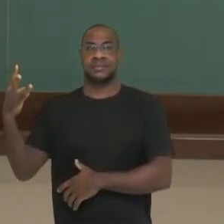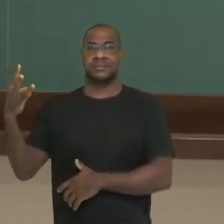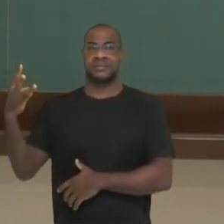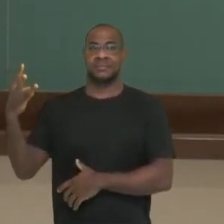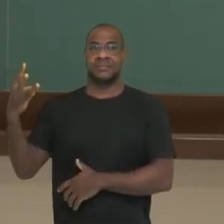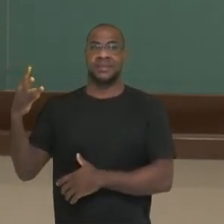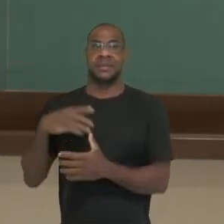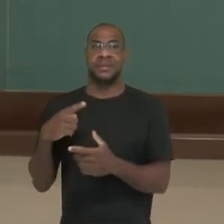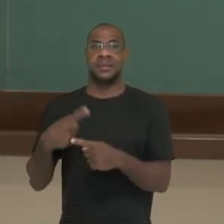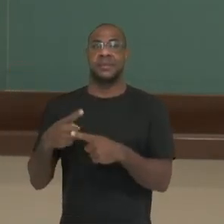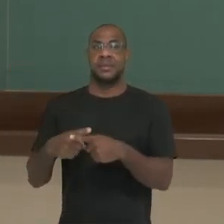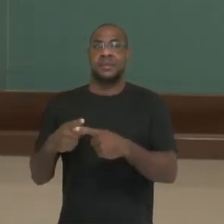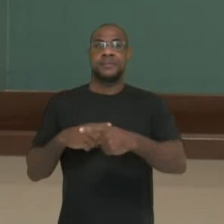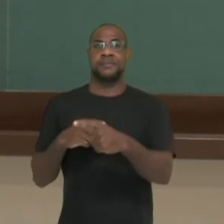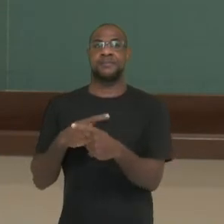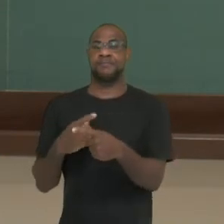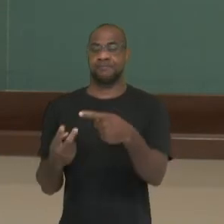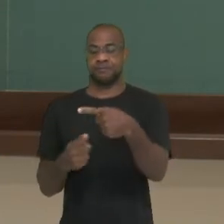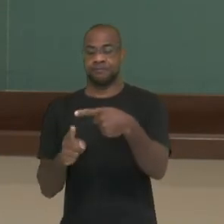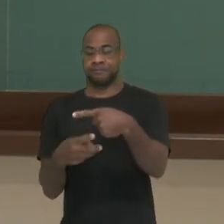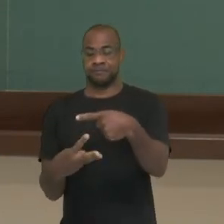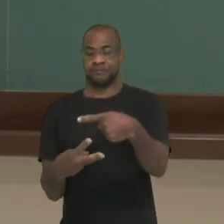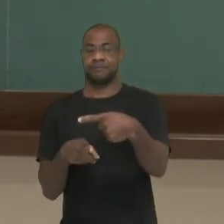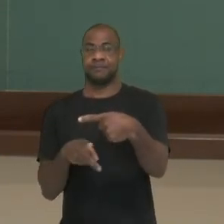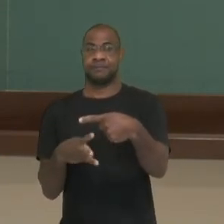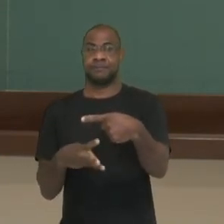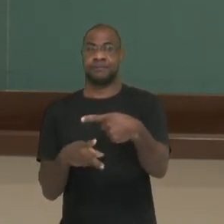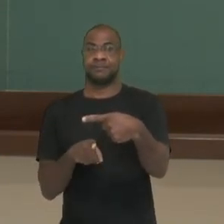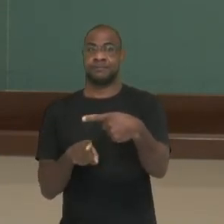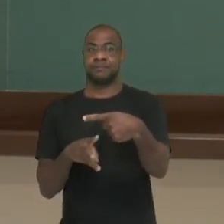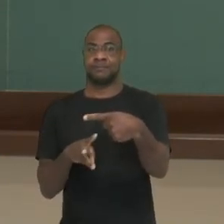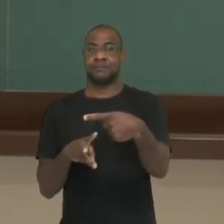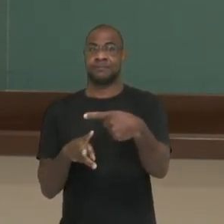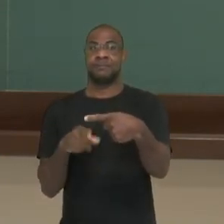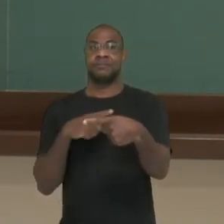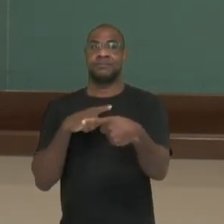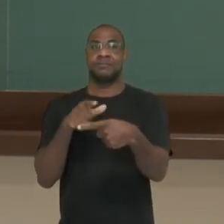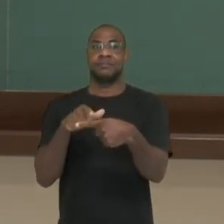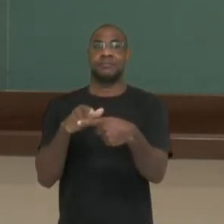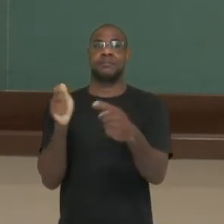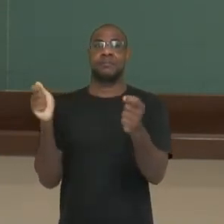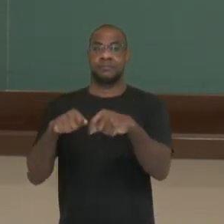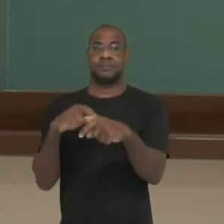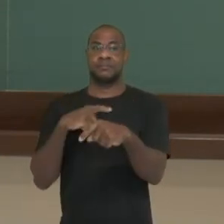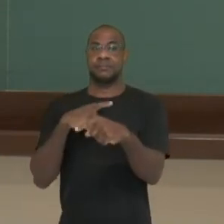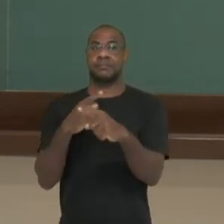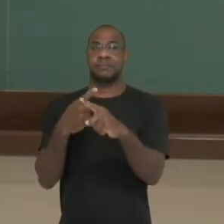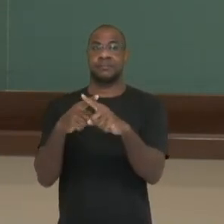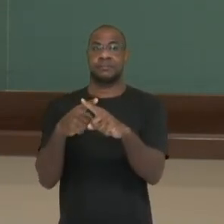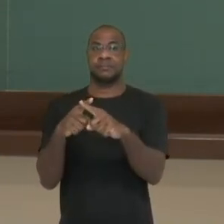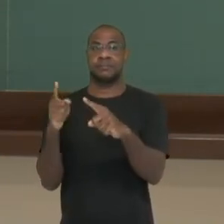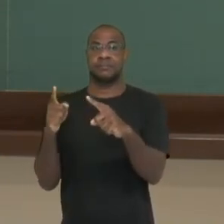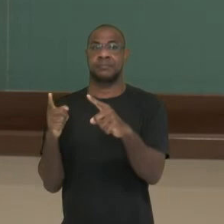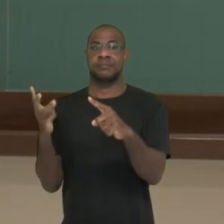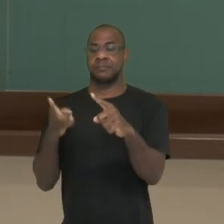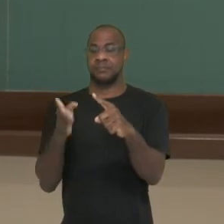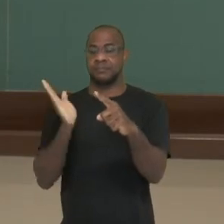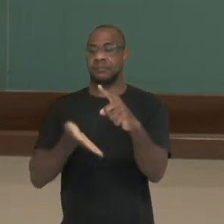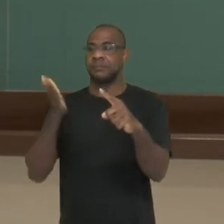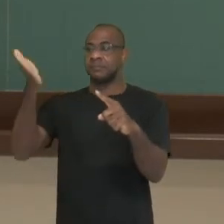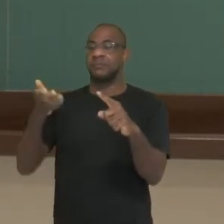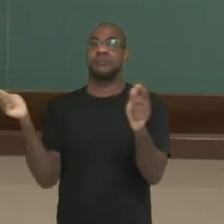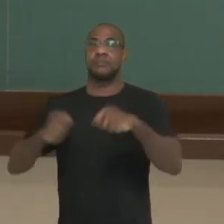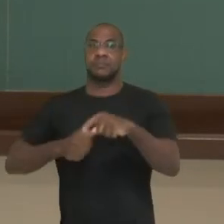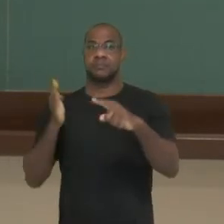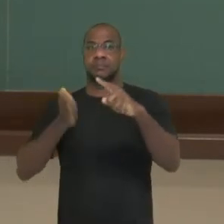meu denominador é 3 fatorial. Aí eu consigo aqui, ó, simplificar o 3 com o 3. Logo,